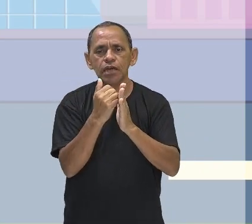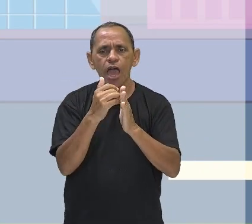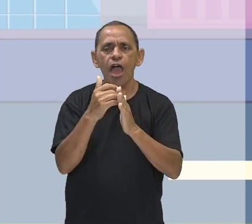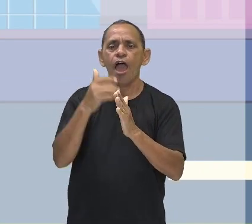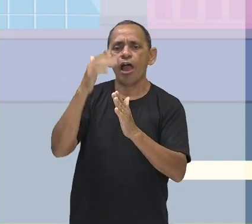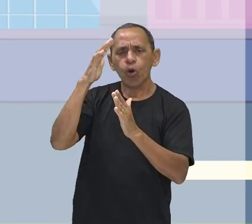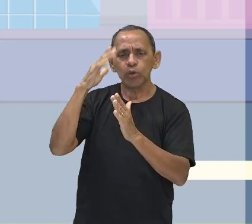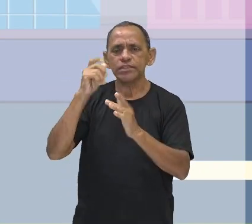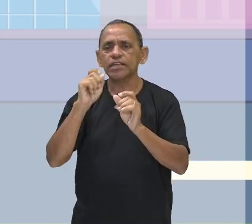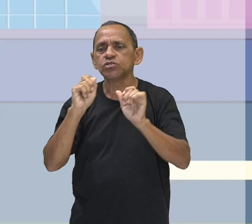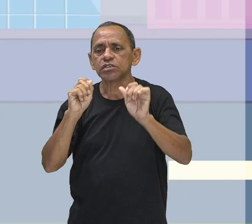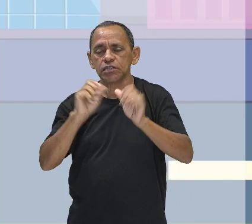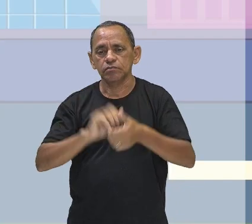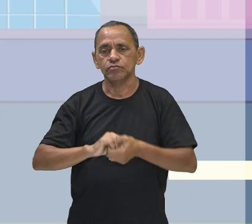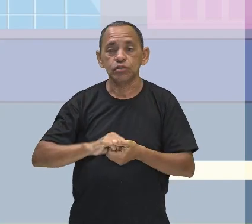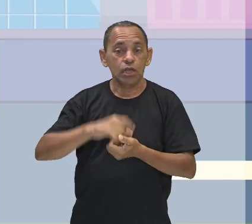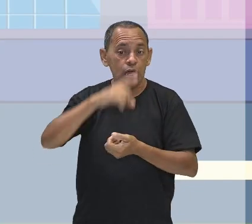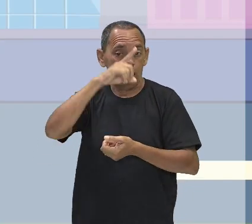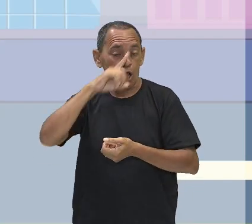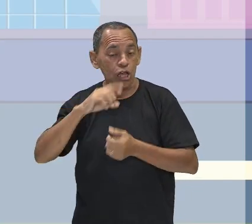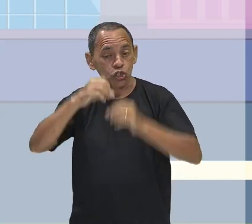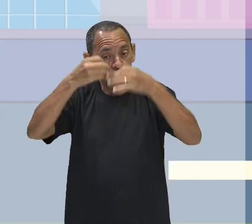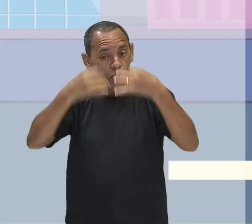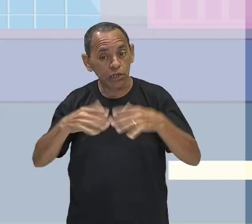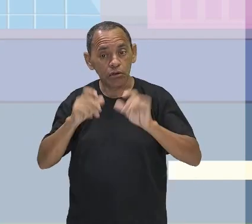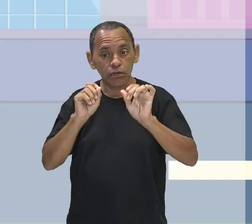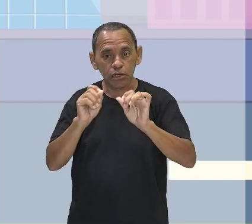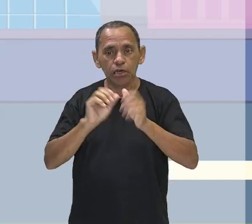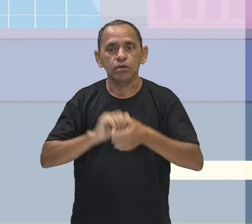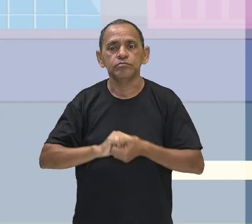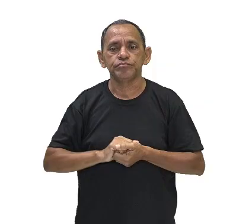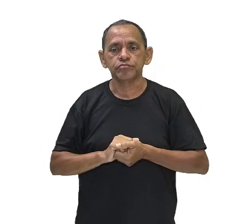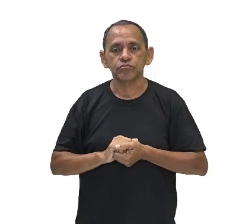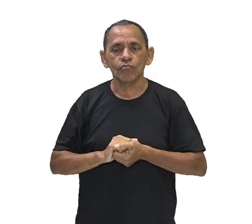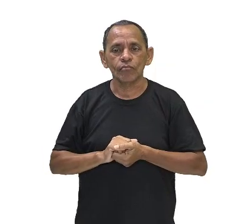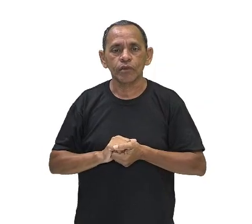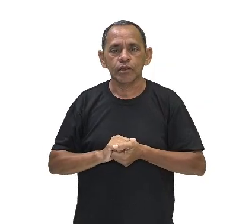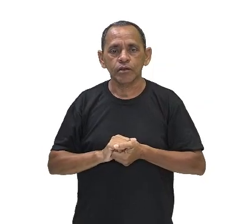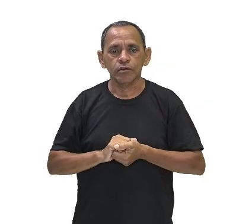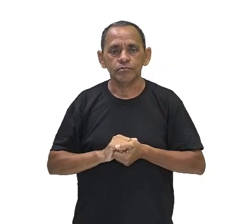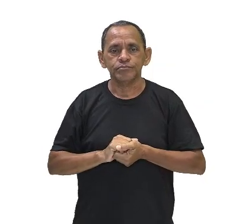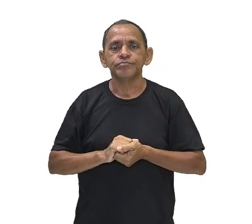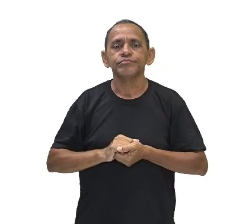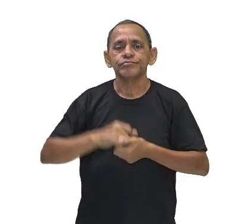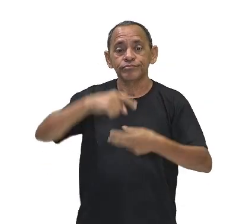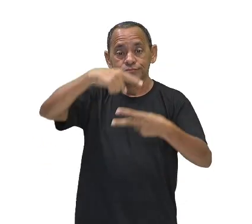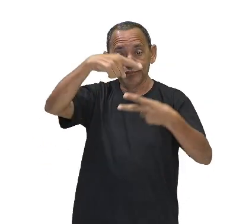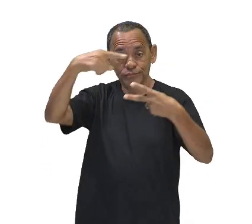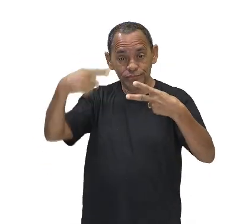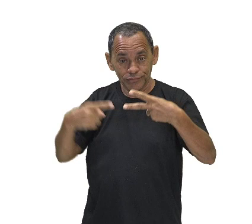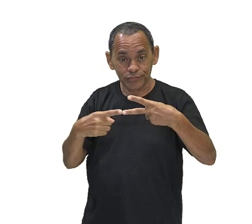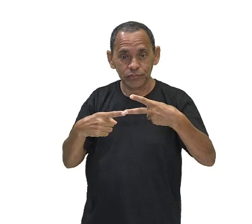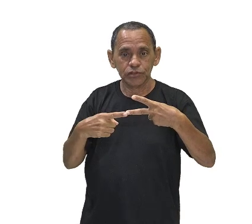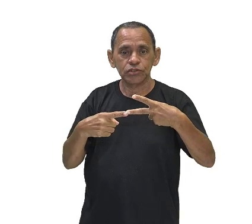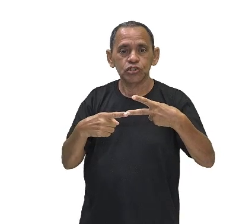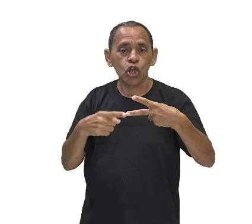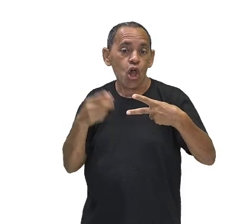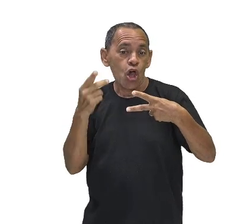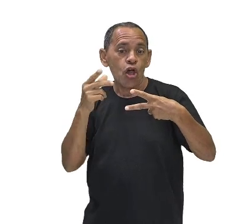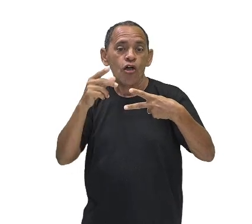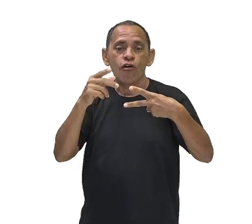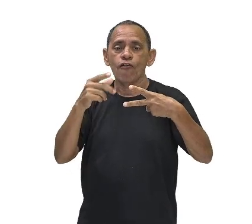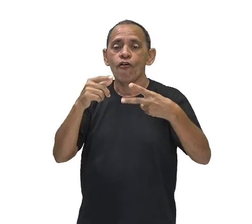Durkheim vai classificar o fato social, quando ele não é muito normal, em fato social patológico. Porque o que